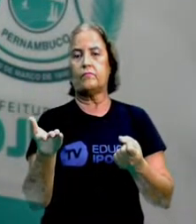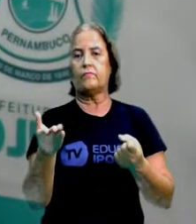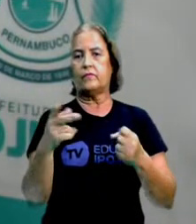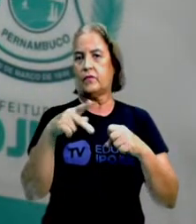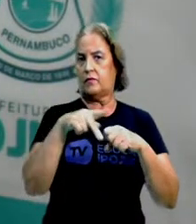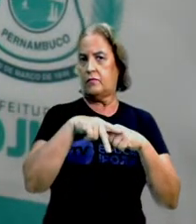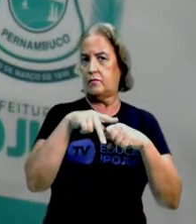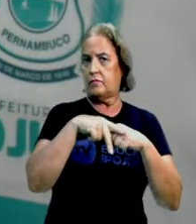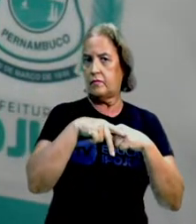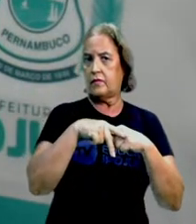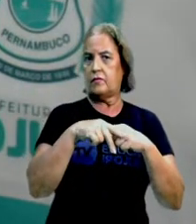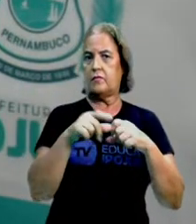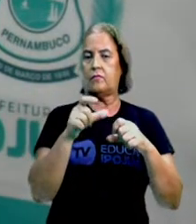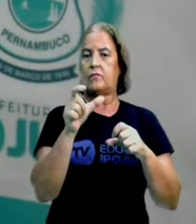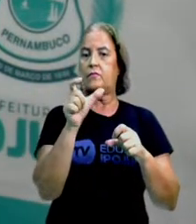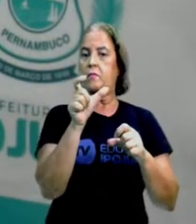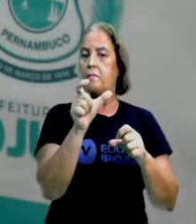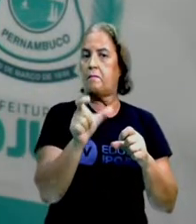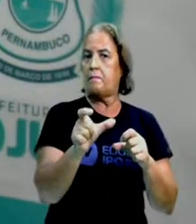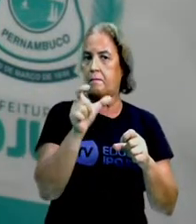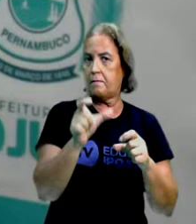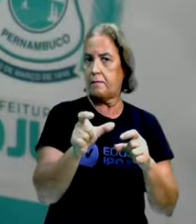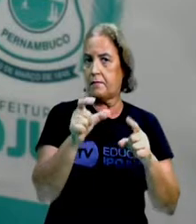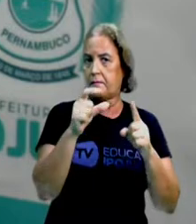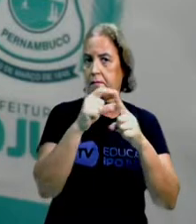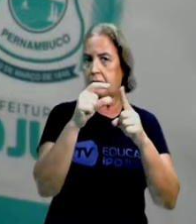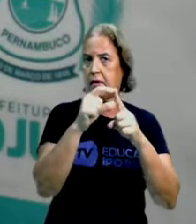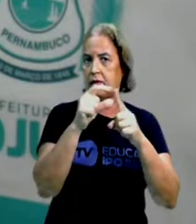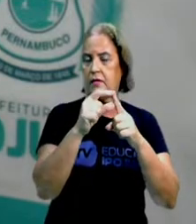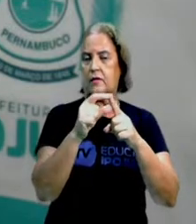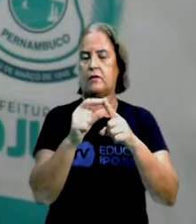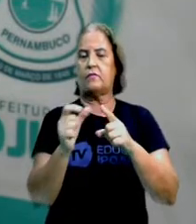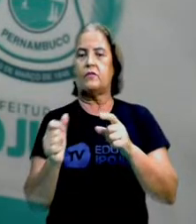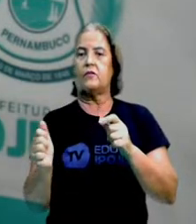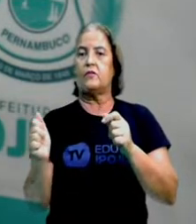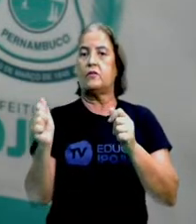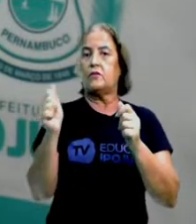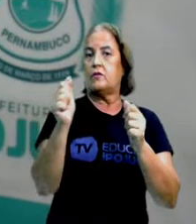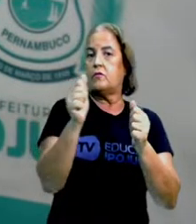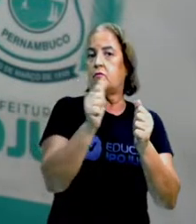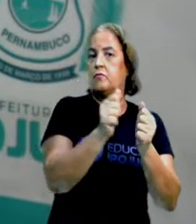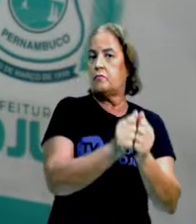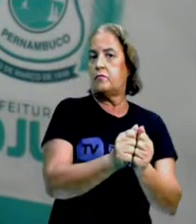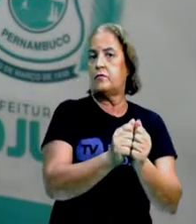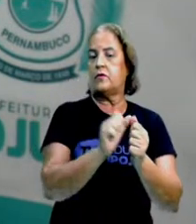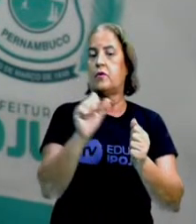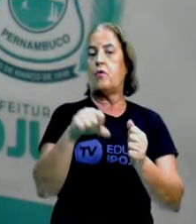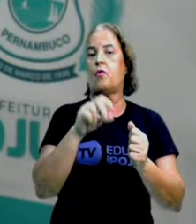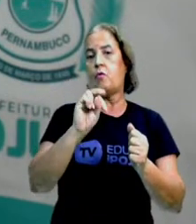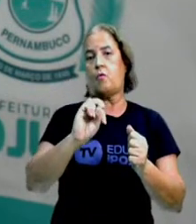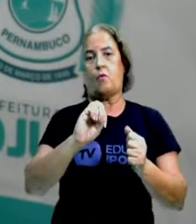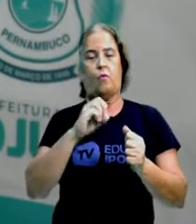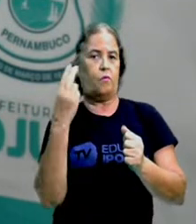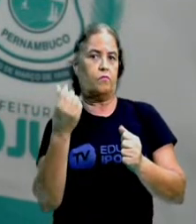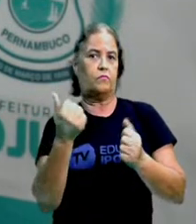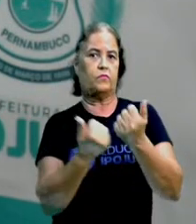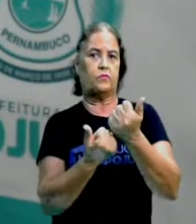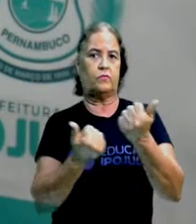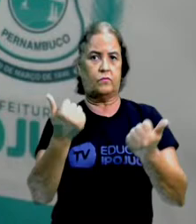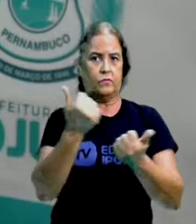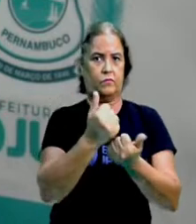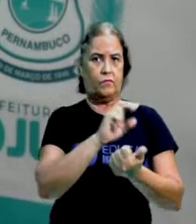aquelas palavras que acompanham ou substituem o nome. Existem vários tipos